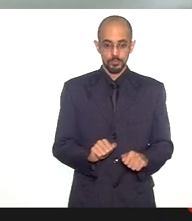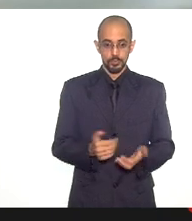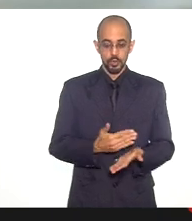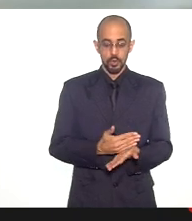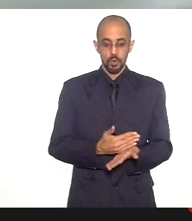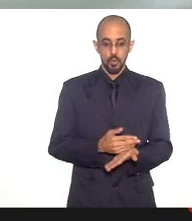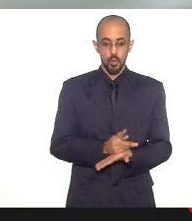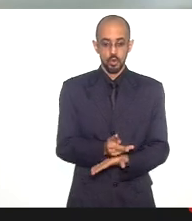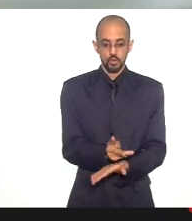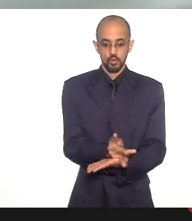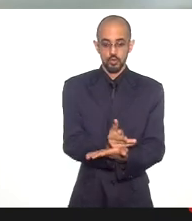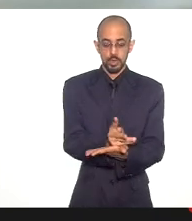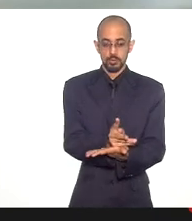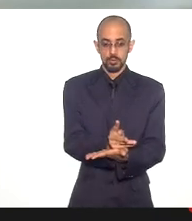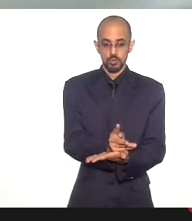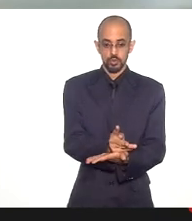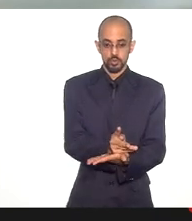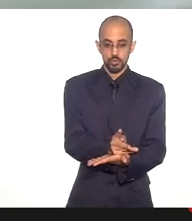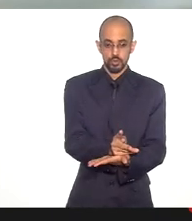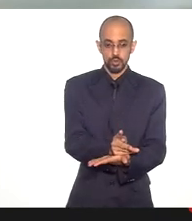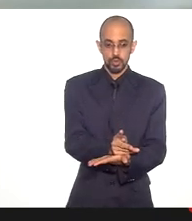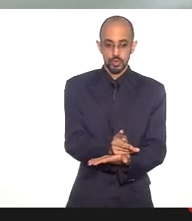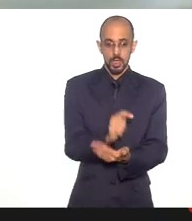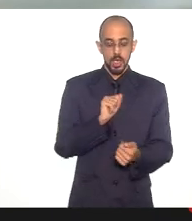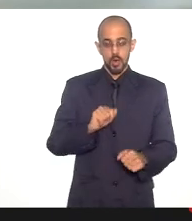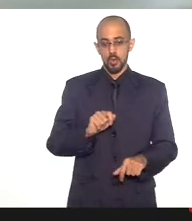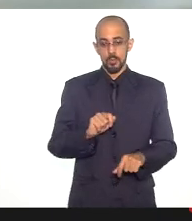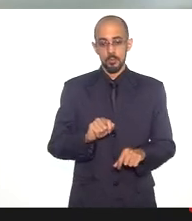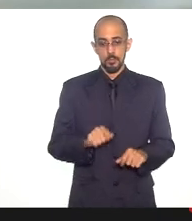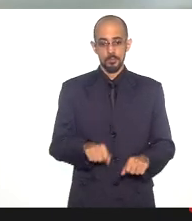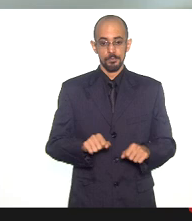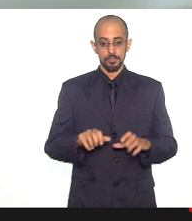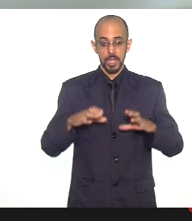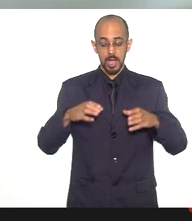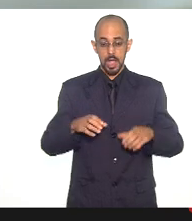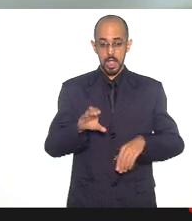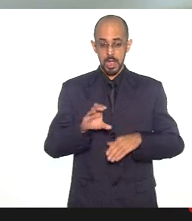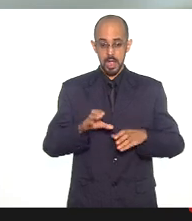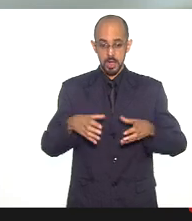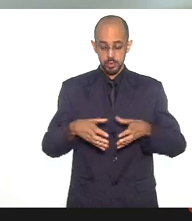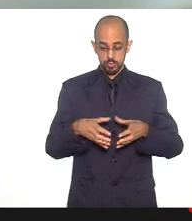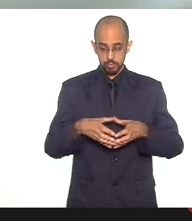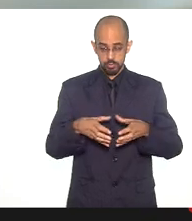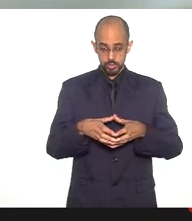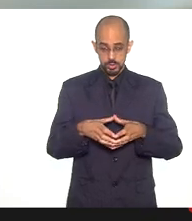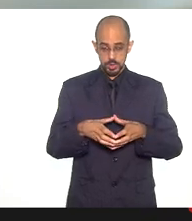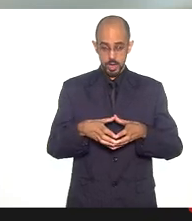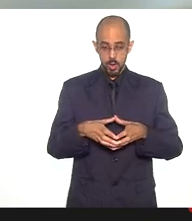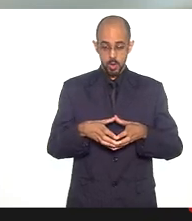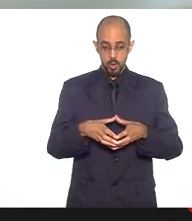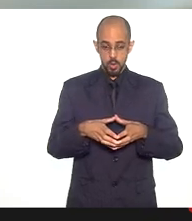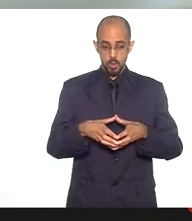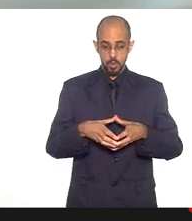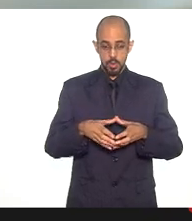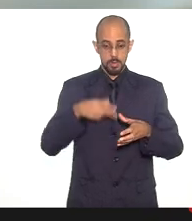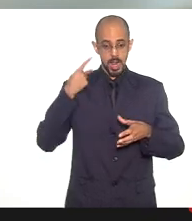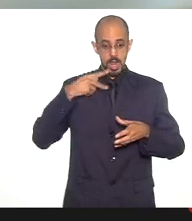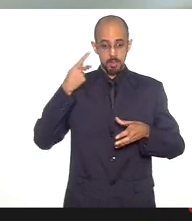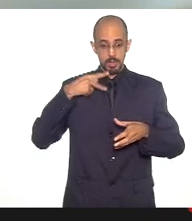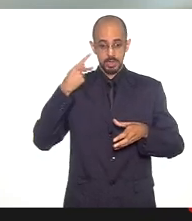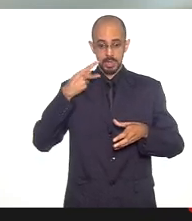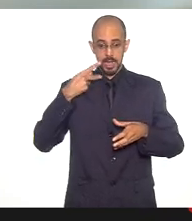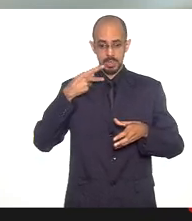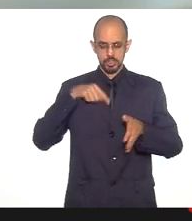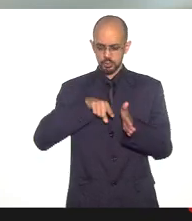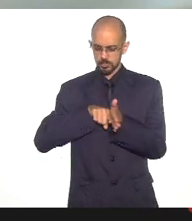dessemos continuidade à Comissão Parlamentar de Inquérito destinada a investigar